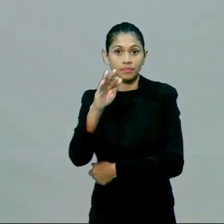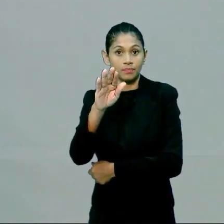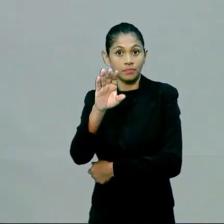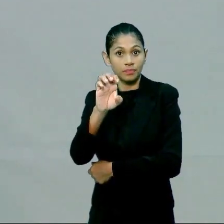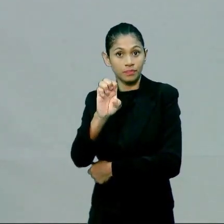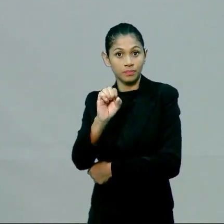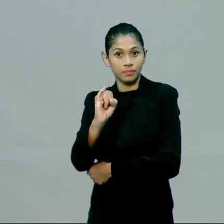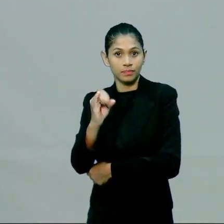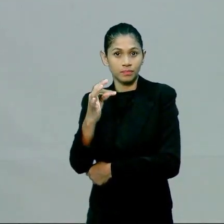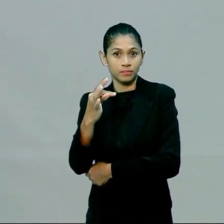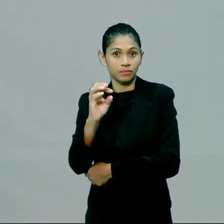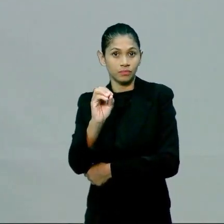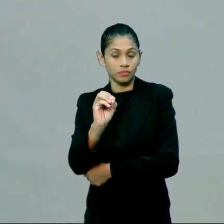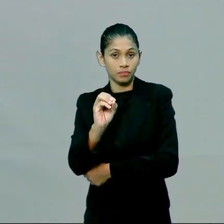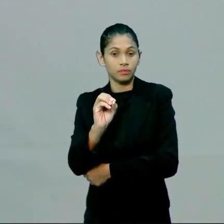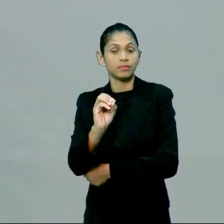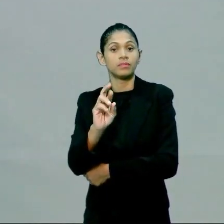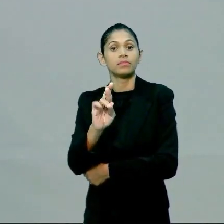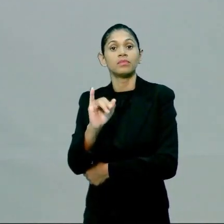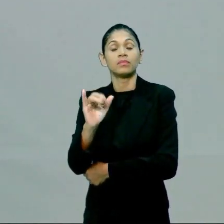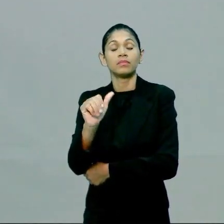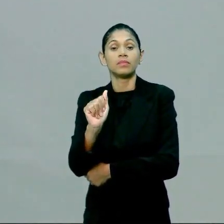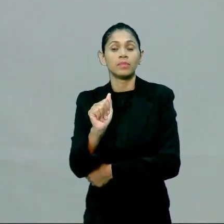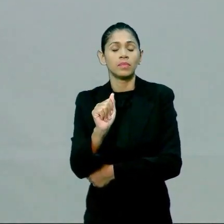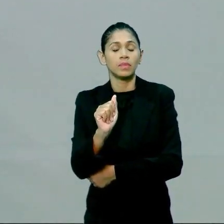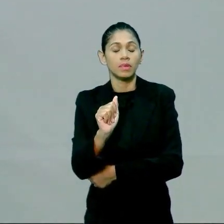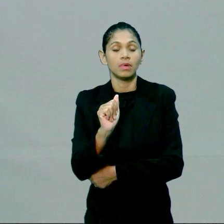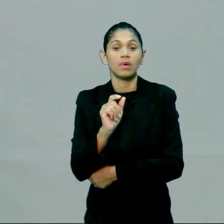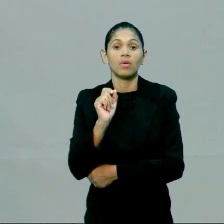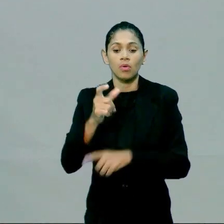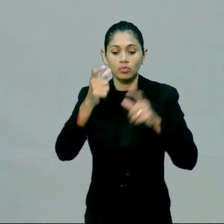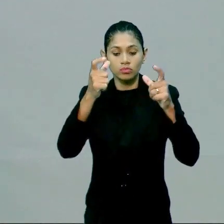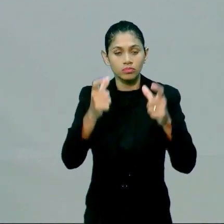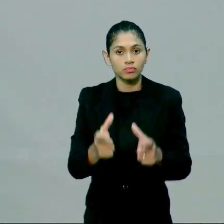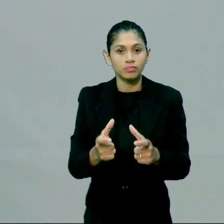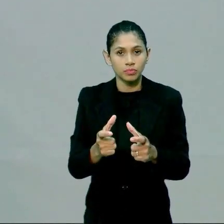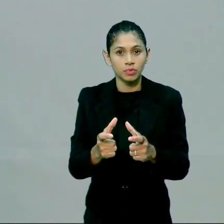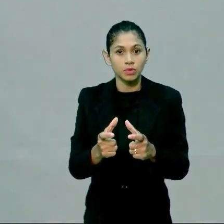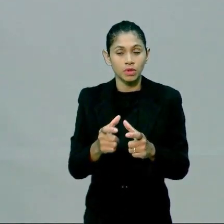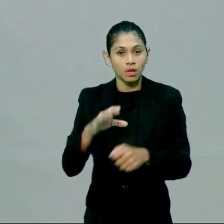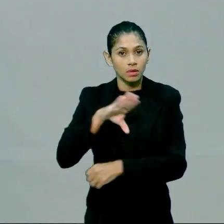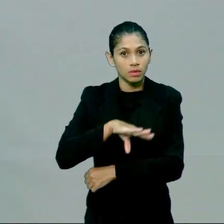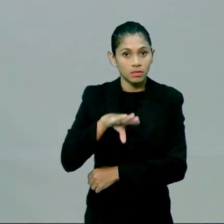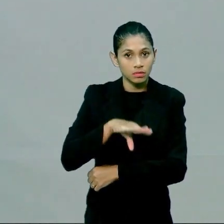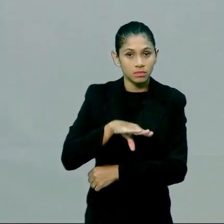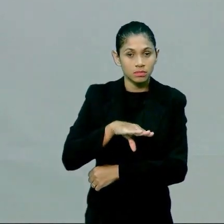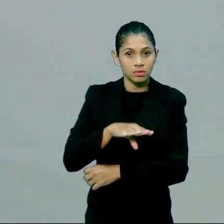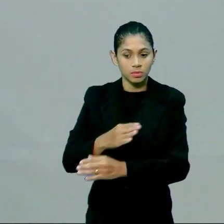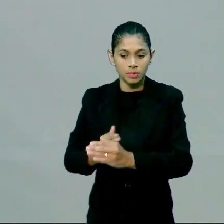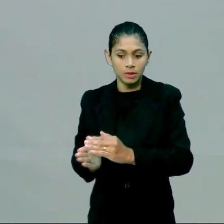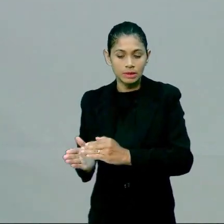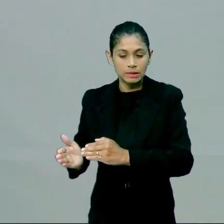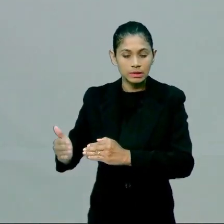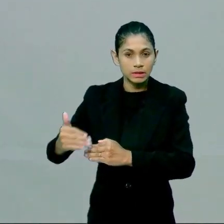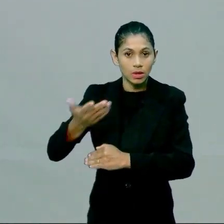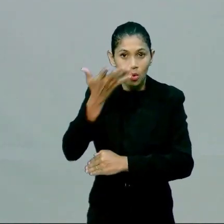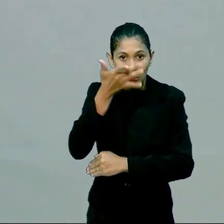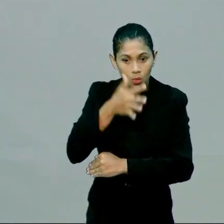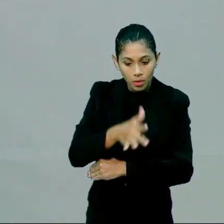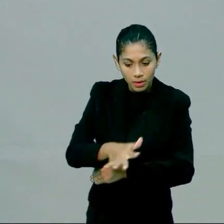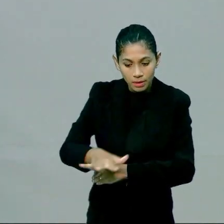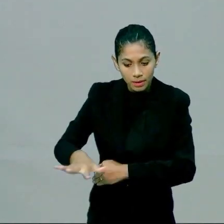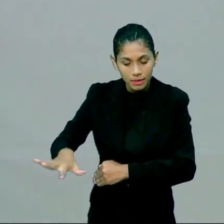estabeleciam, lugares onde os portugueses na costa da América e também na costa da África paravam